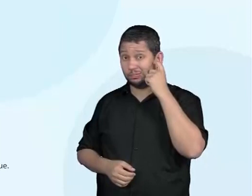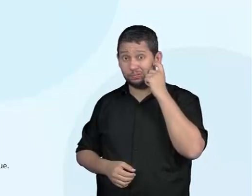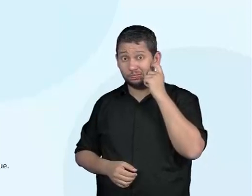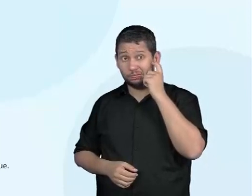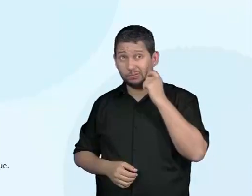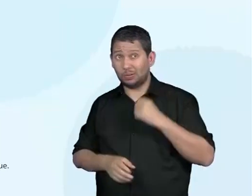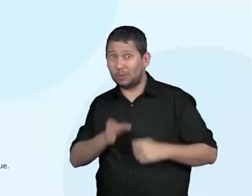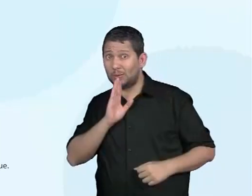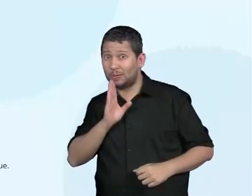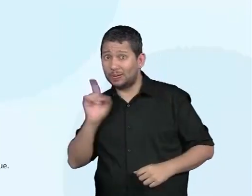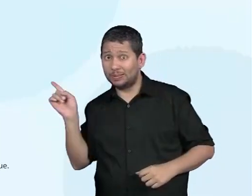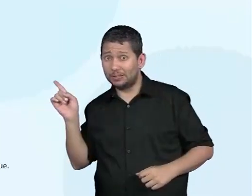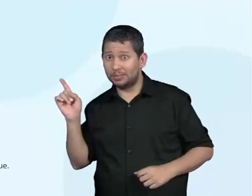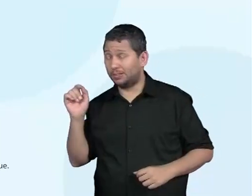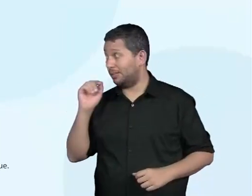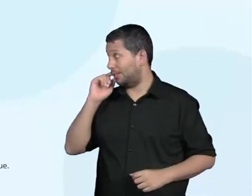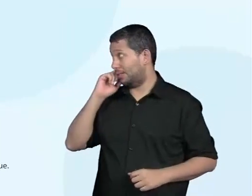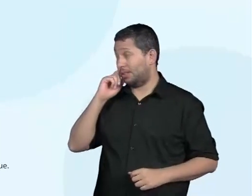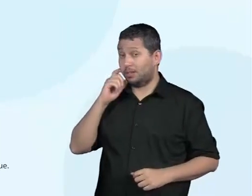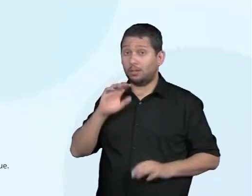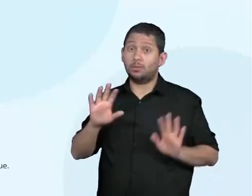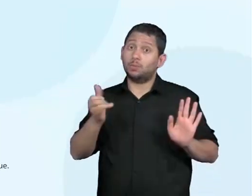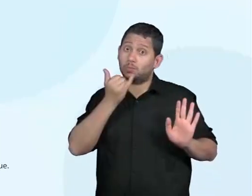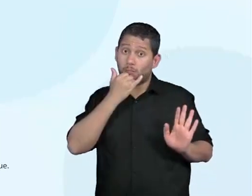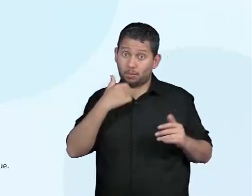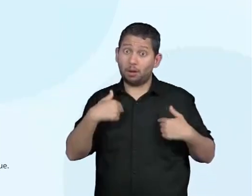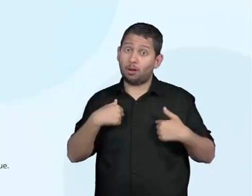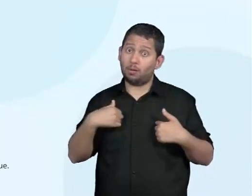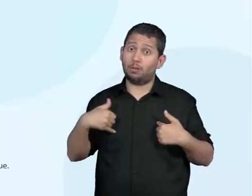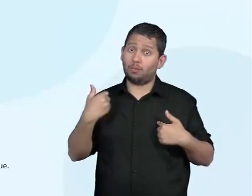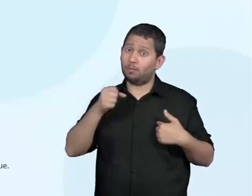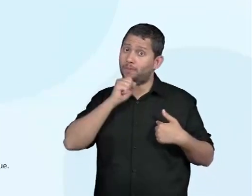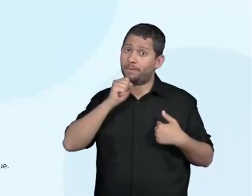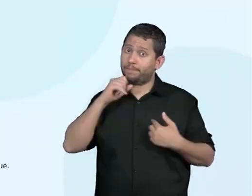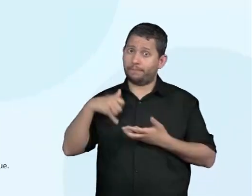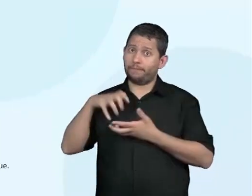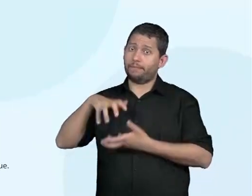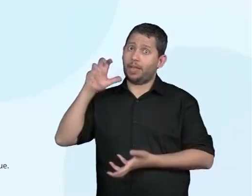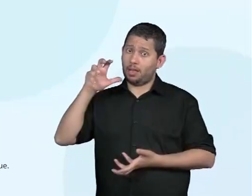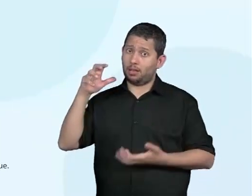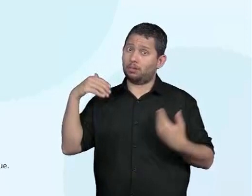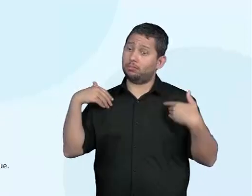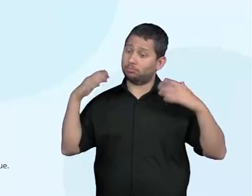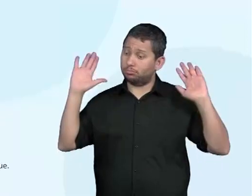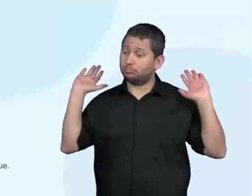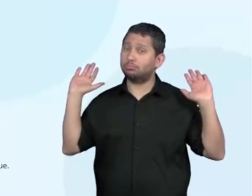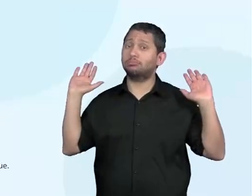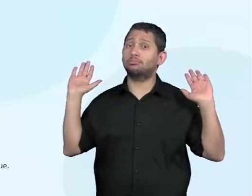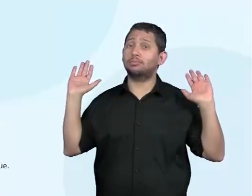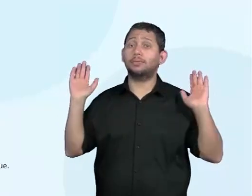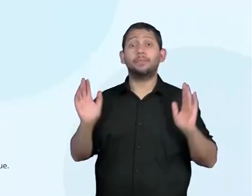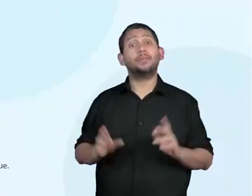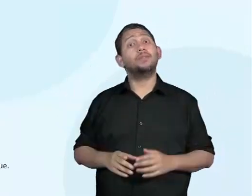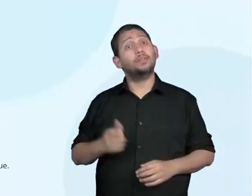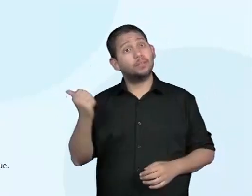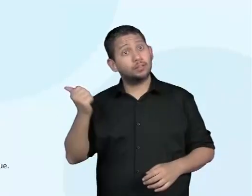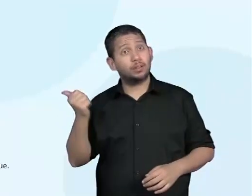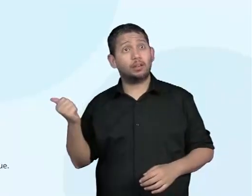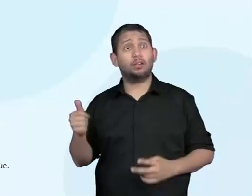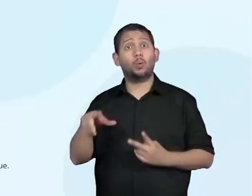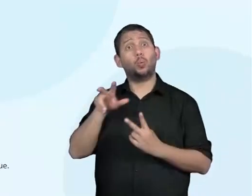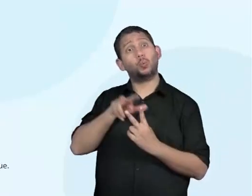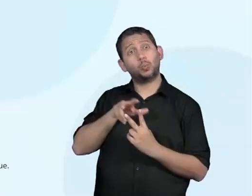Pessoal, quem disser que a Pro Ana Lu é velha, eu vou ficar muito triste. Mas eu vou dizer que essas